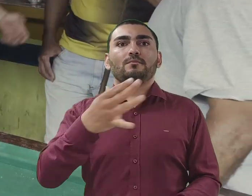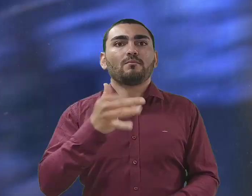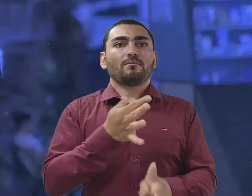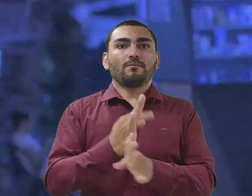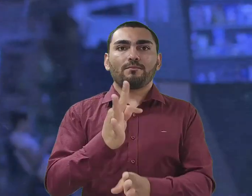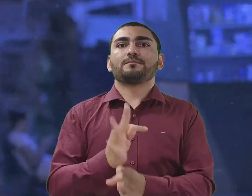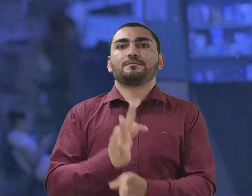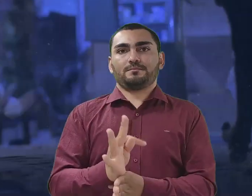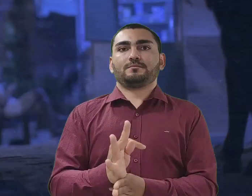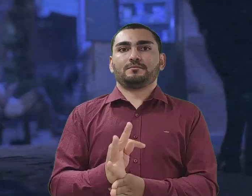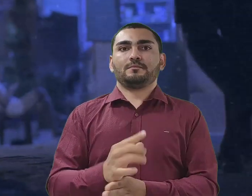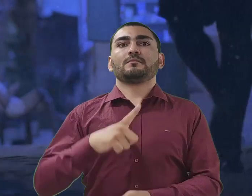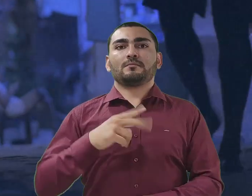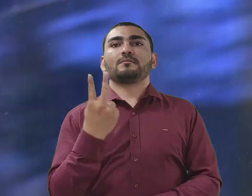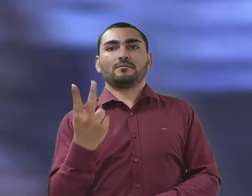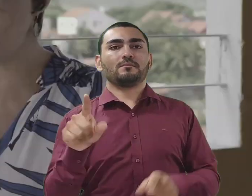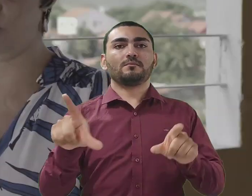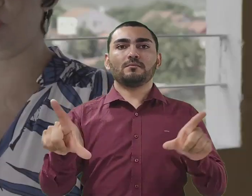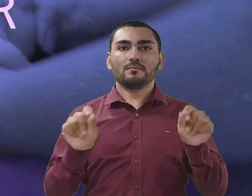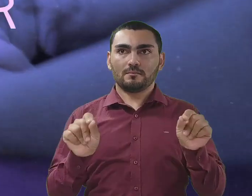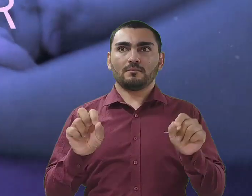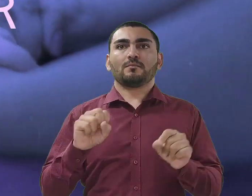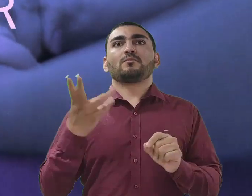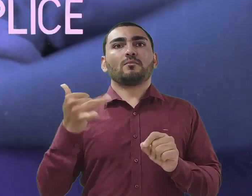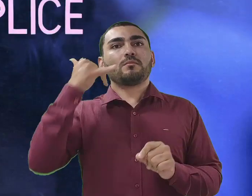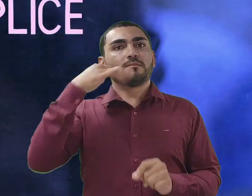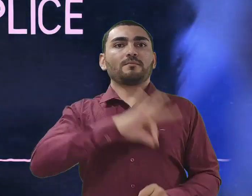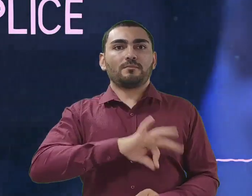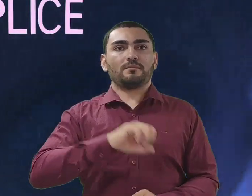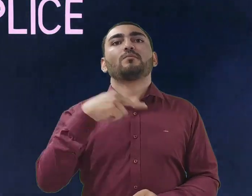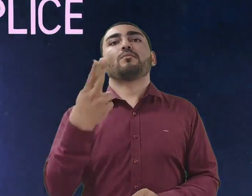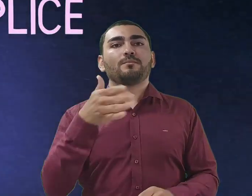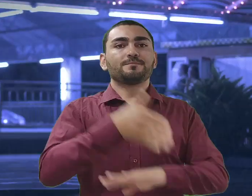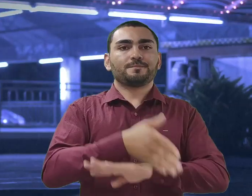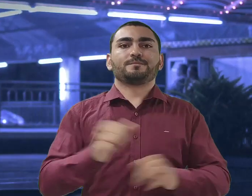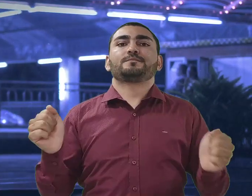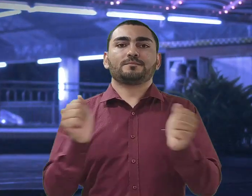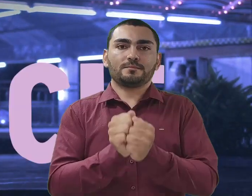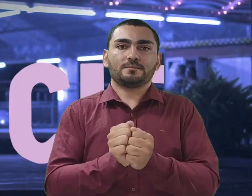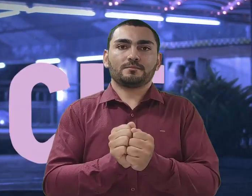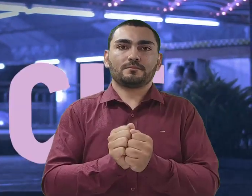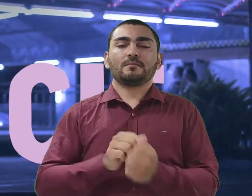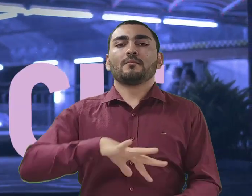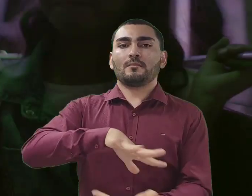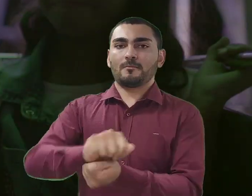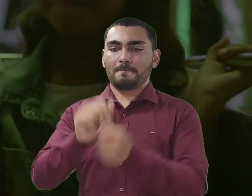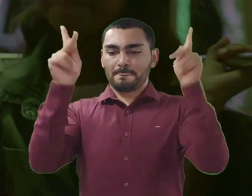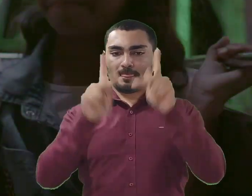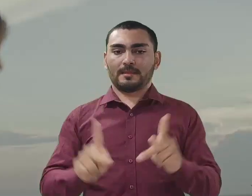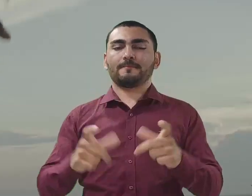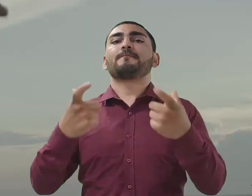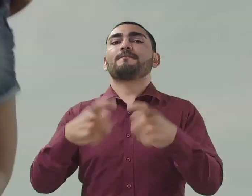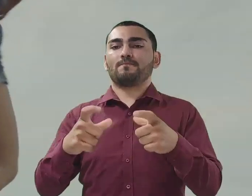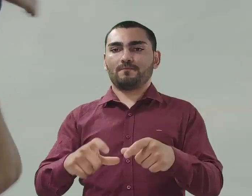Conselho Tutelar? Só tem duas opções, denunciar ou ser cúmplice. O mundo de paz